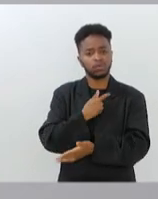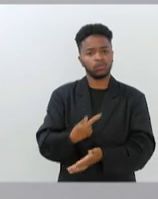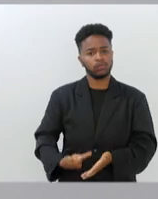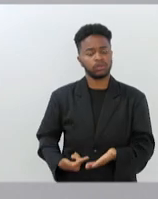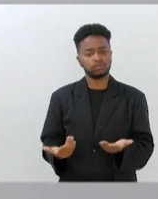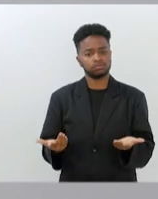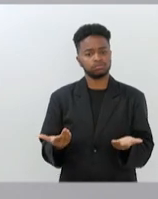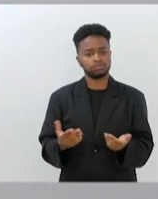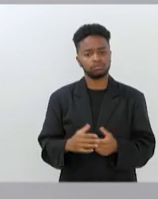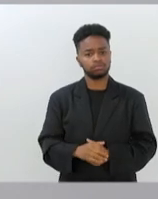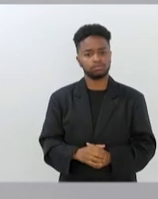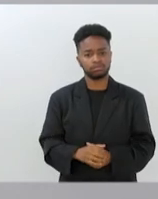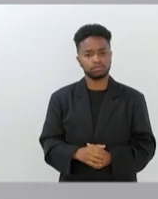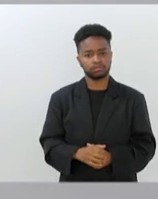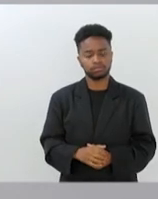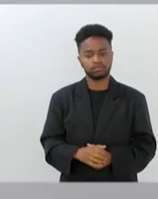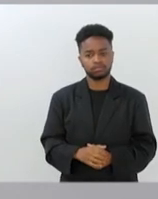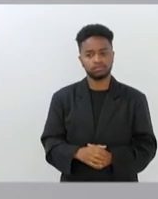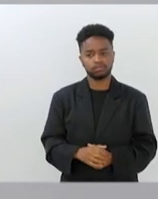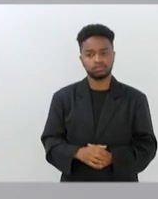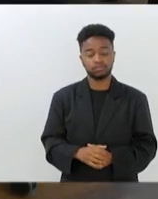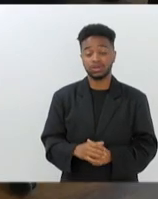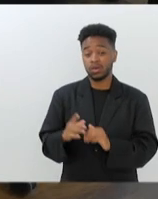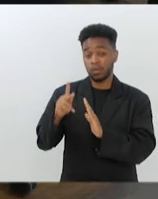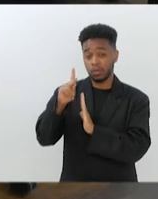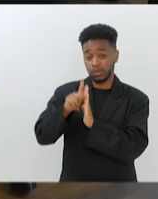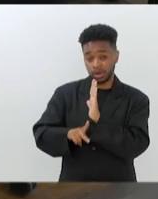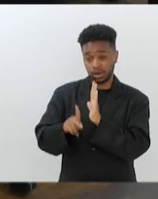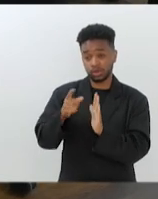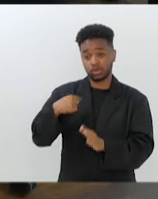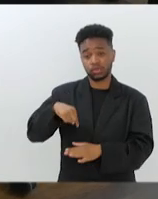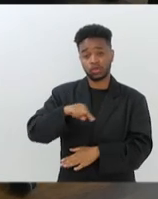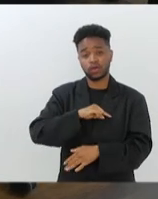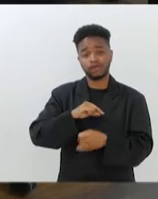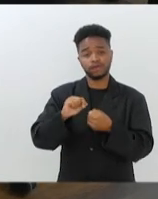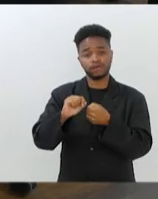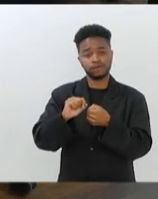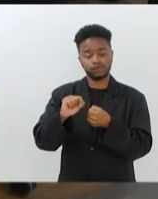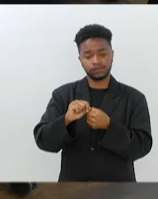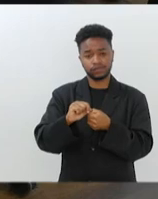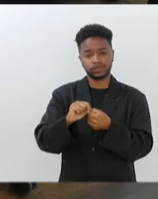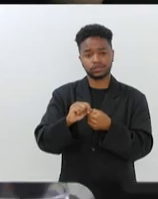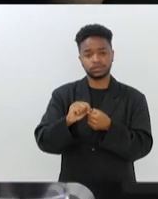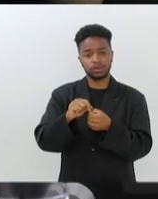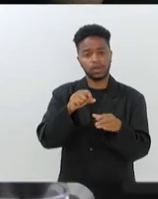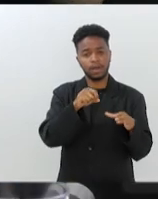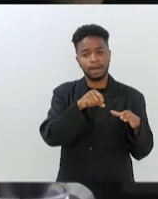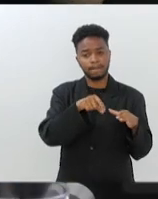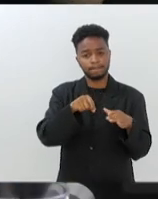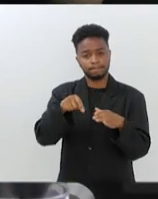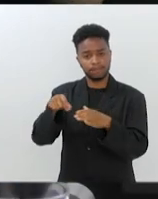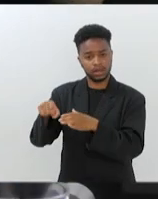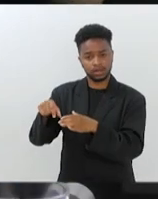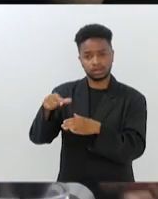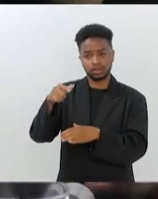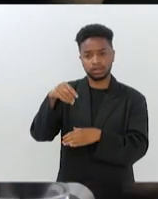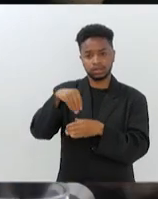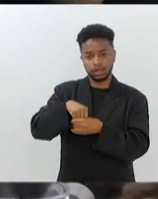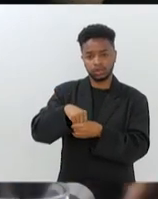do Estado esse projeto nós estávamos fazendo uma um replantio dentro de